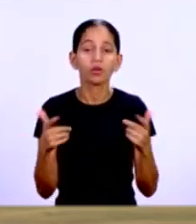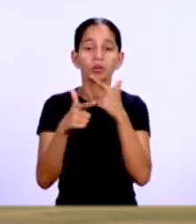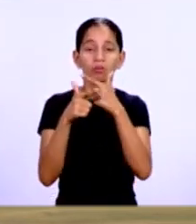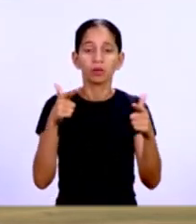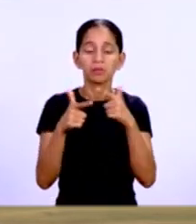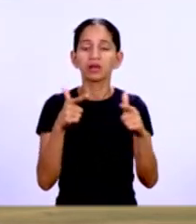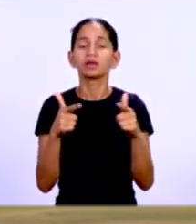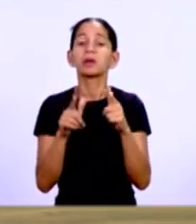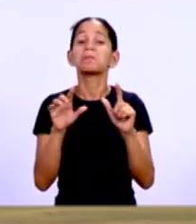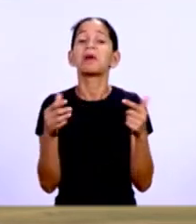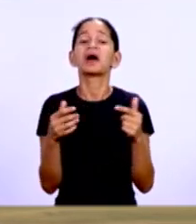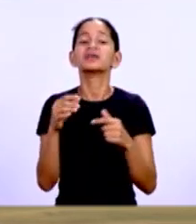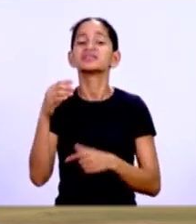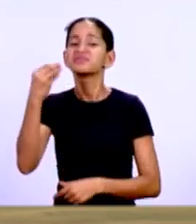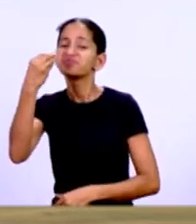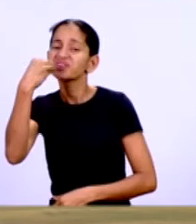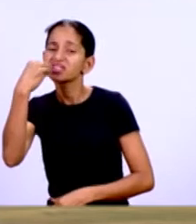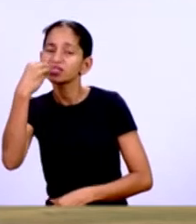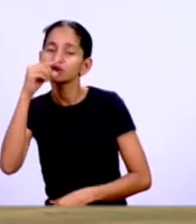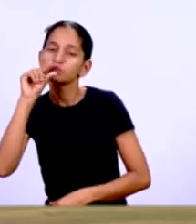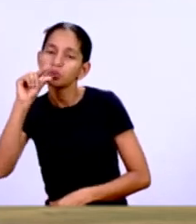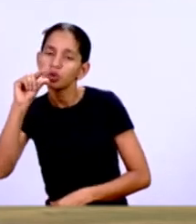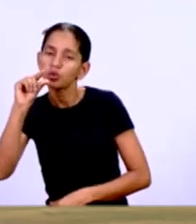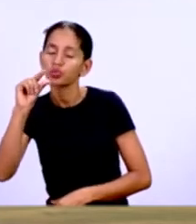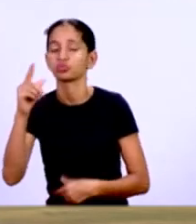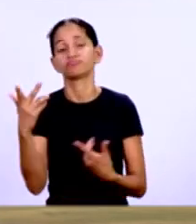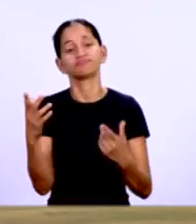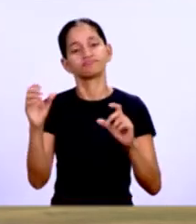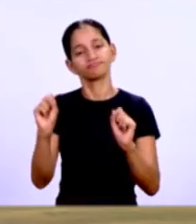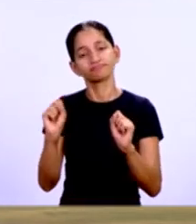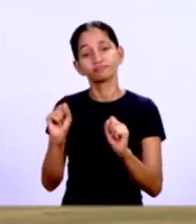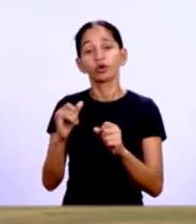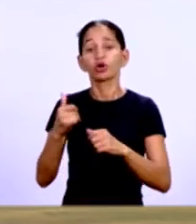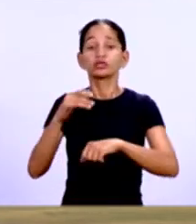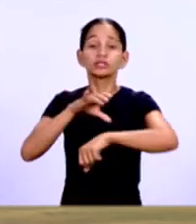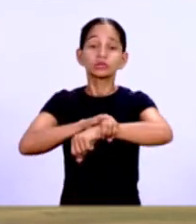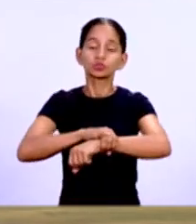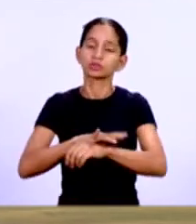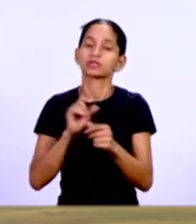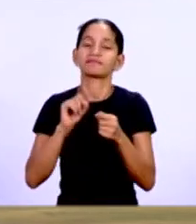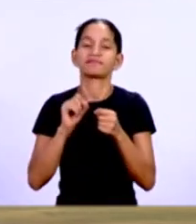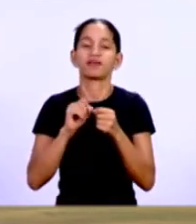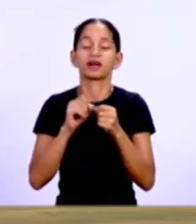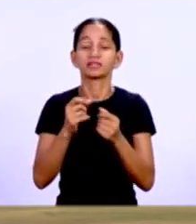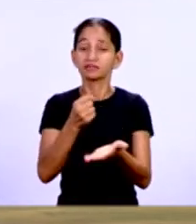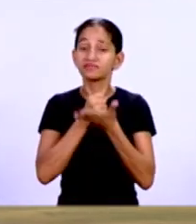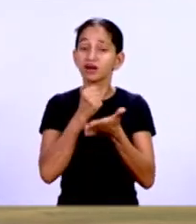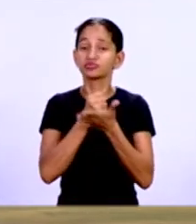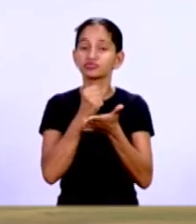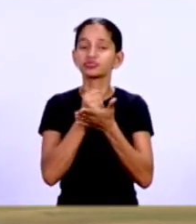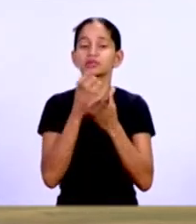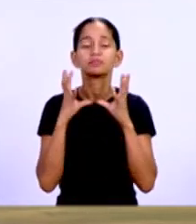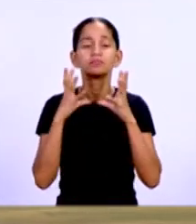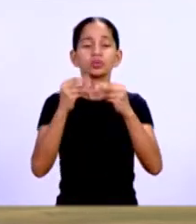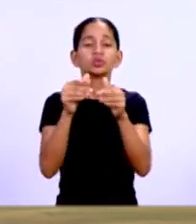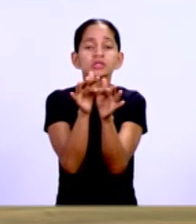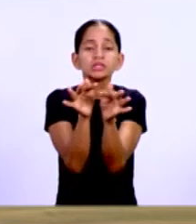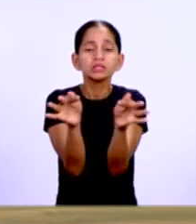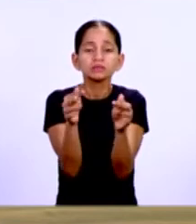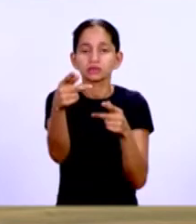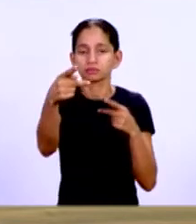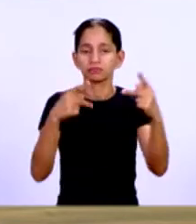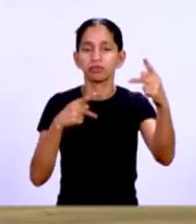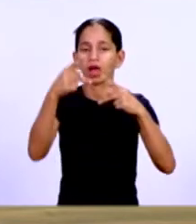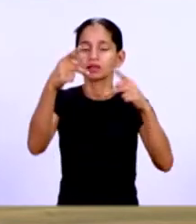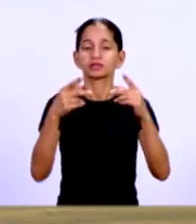impacto baixo, quais as formas que você pode se utilizar para se prevenir disso. Então ele vai te ajudar muito, porque ele vai simplificar o planejamento para que